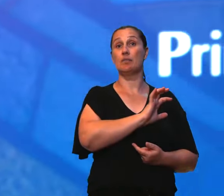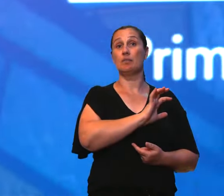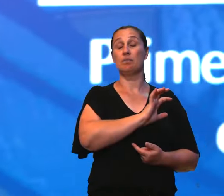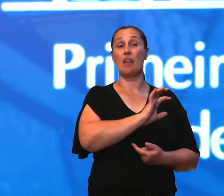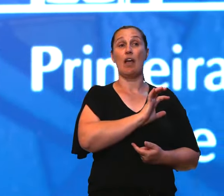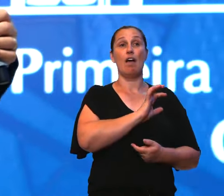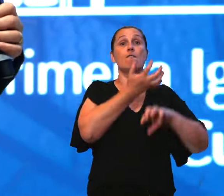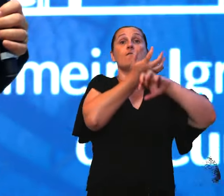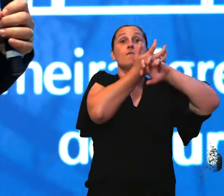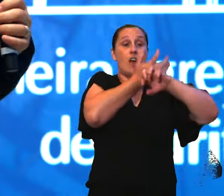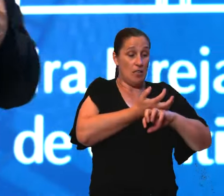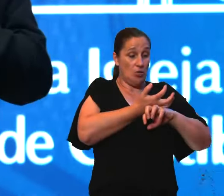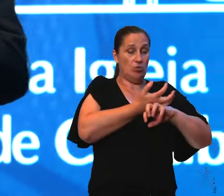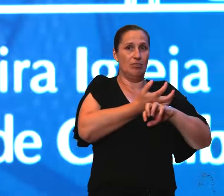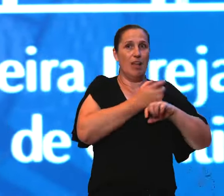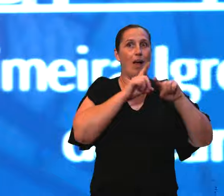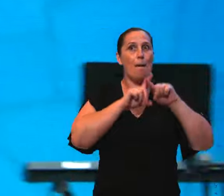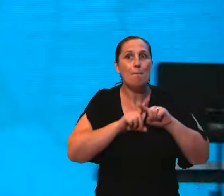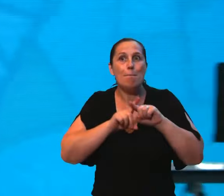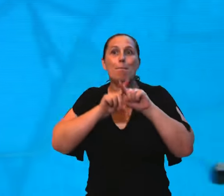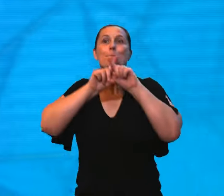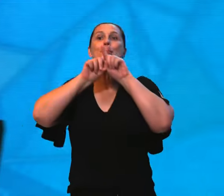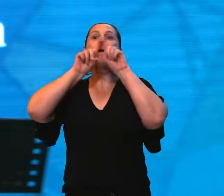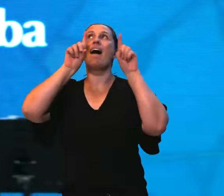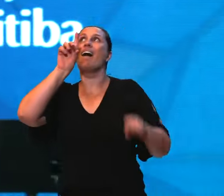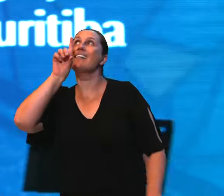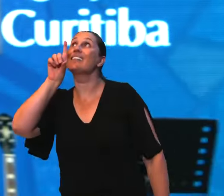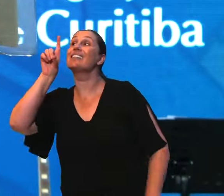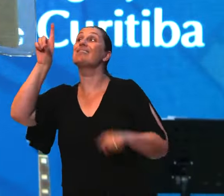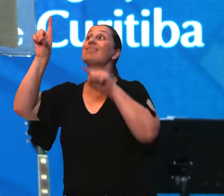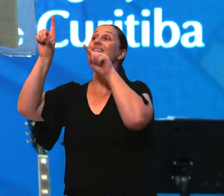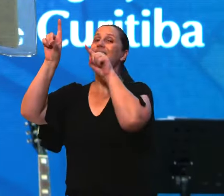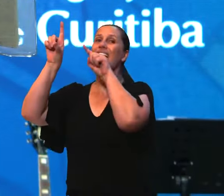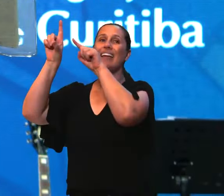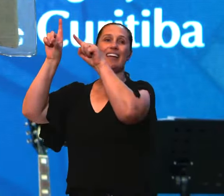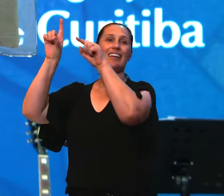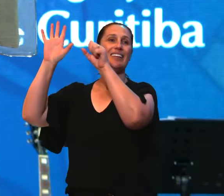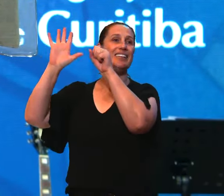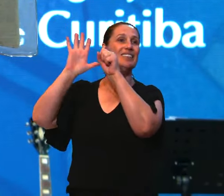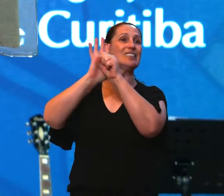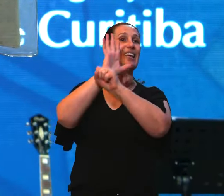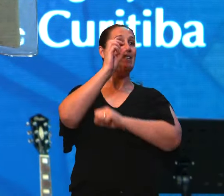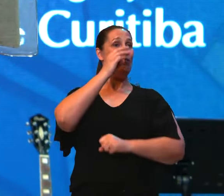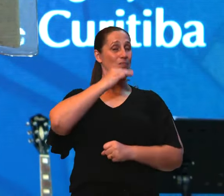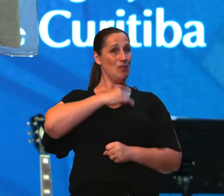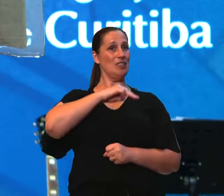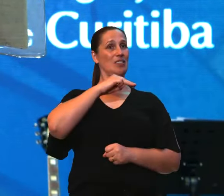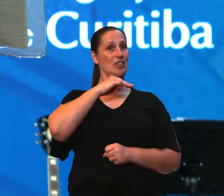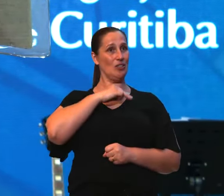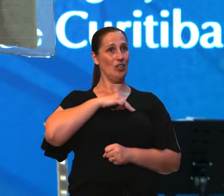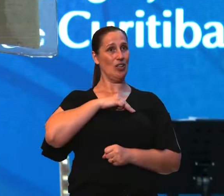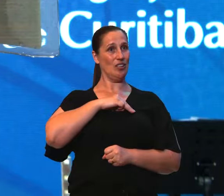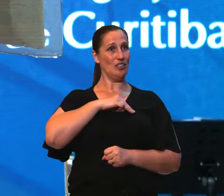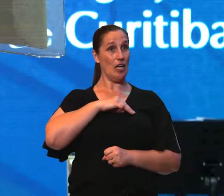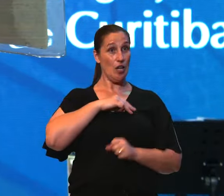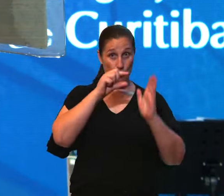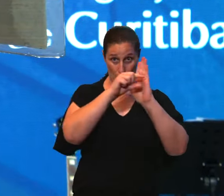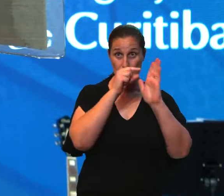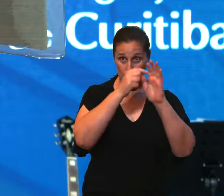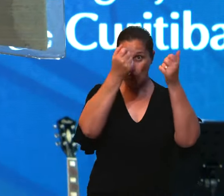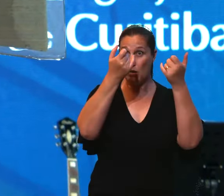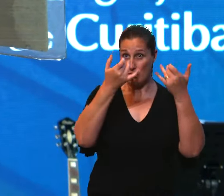morto mas Deus por causa da sua enorme Misericórdia no Versículo 4ro